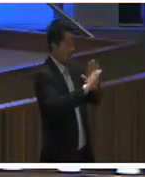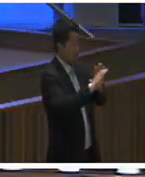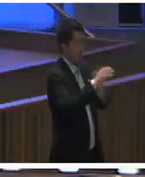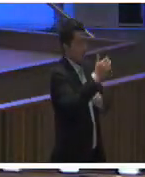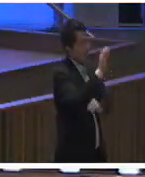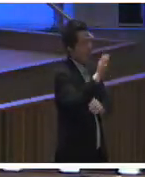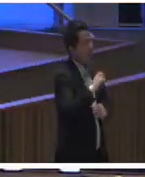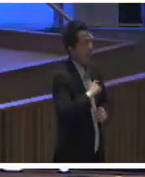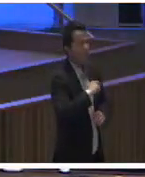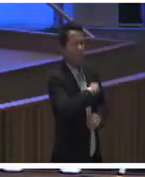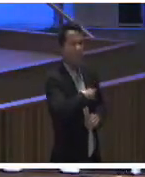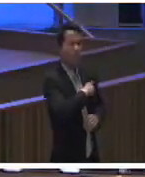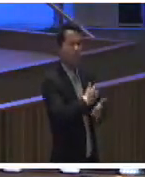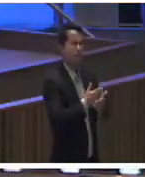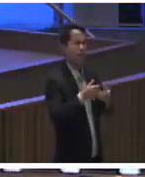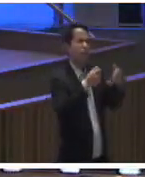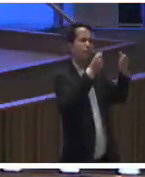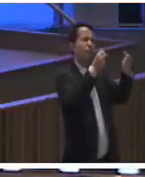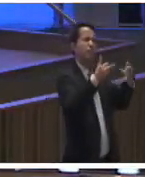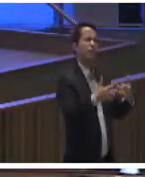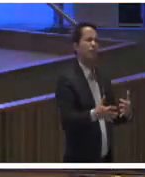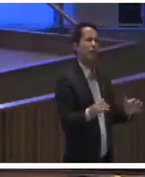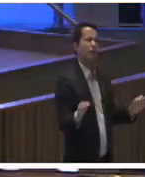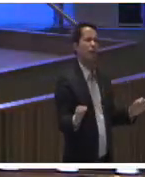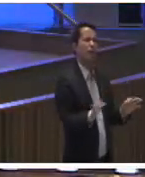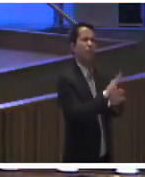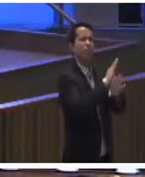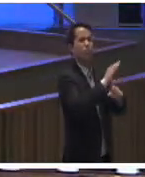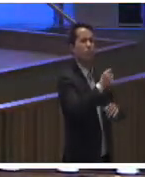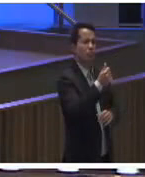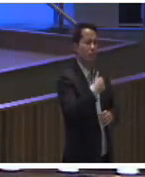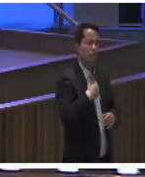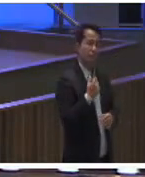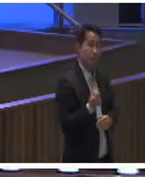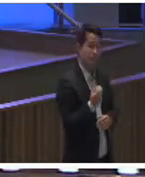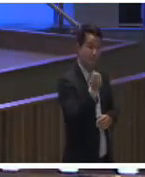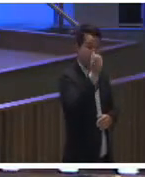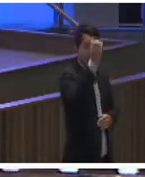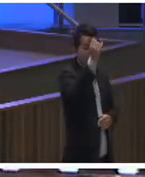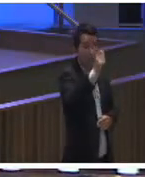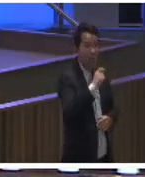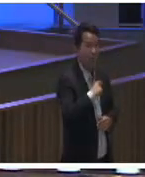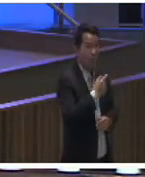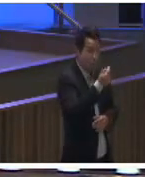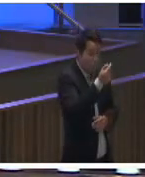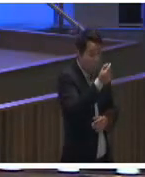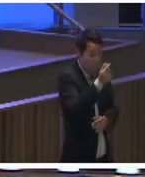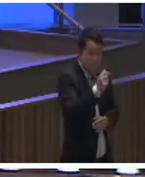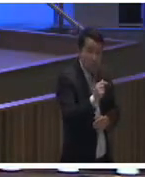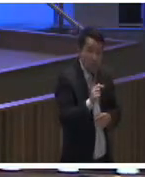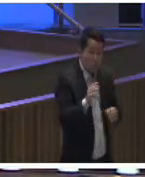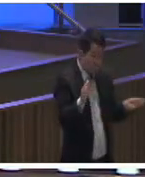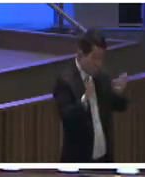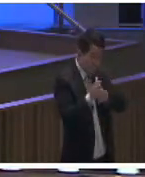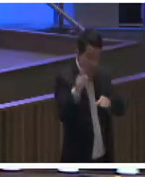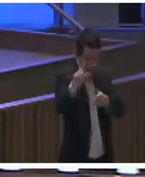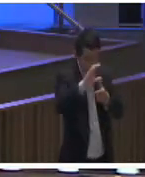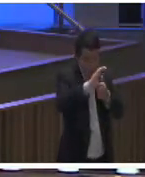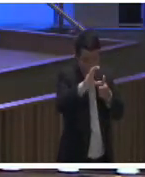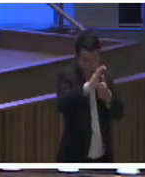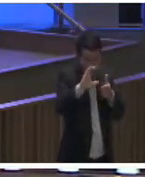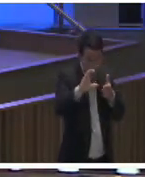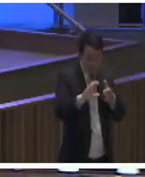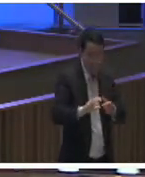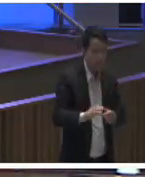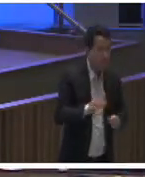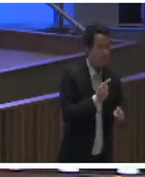está preparando a viagem que ele vai fazer para a cidade de Corinto. E essa viagem que ele vai fazer para a